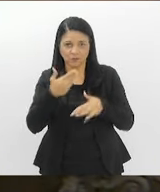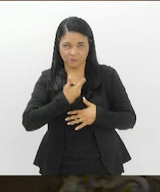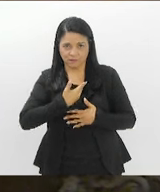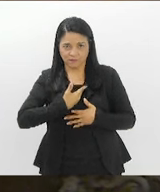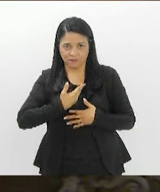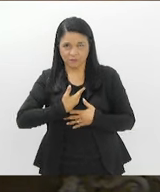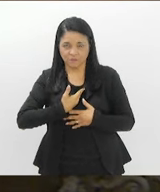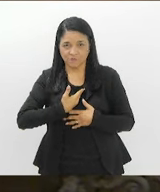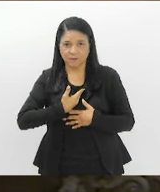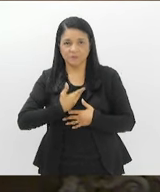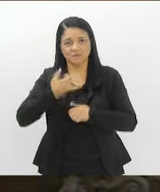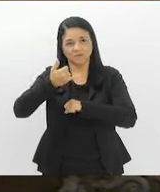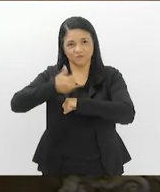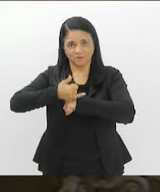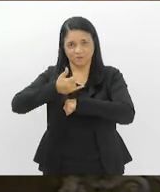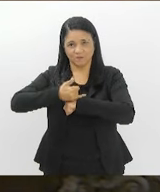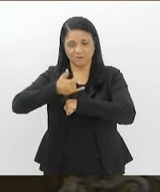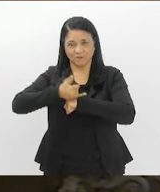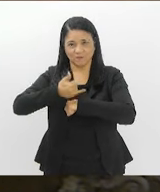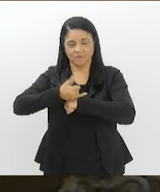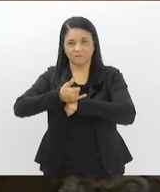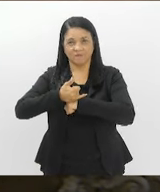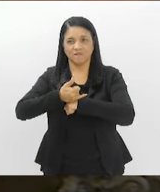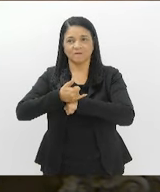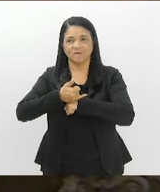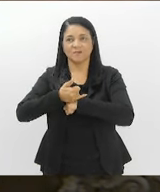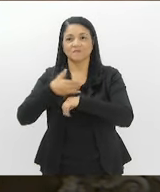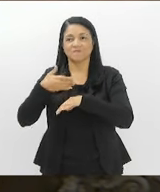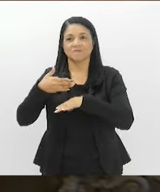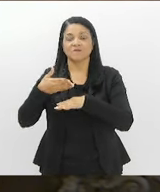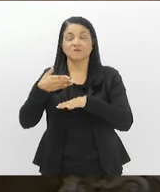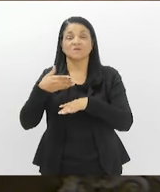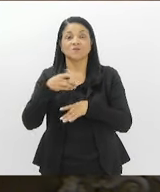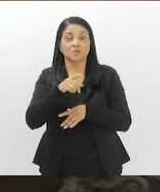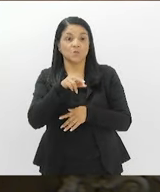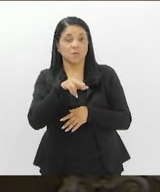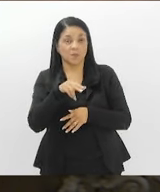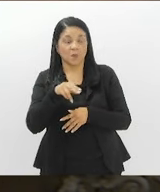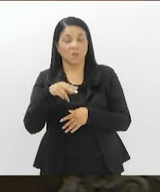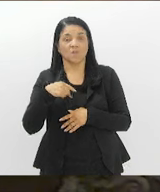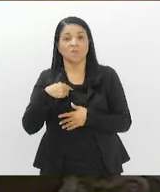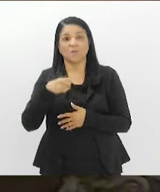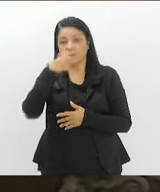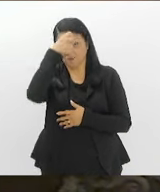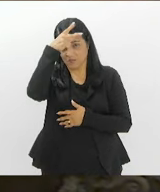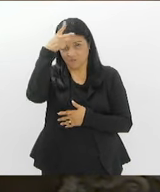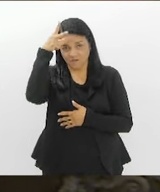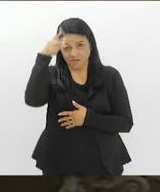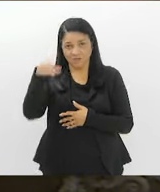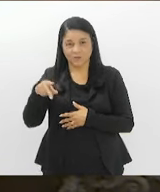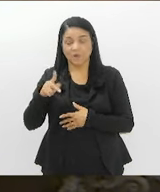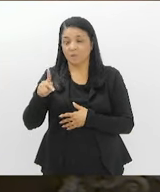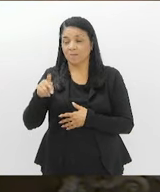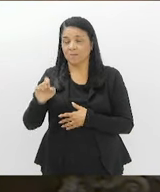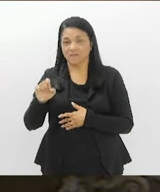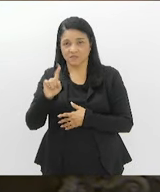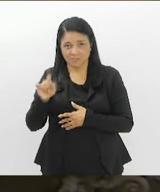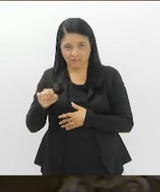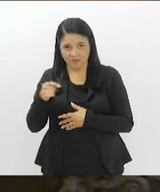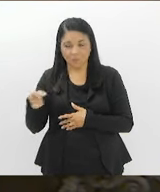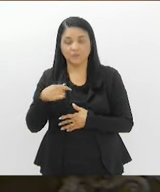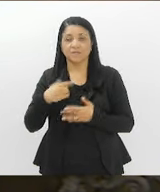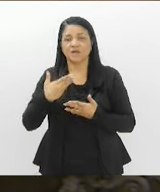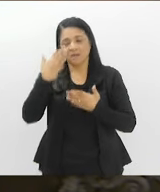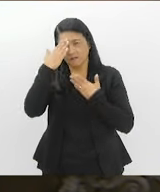de Volta Redonda que vieram. E o seu irmão, o prefeito Neto, viria com pesão. Agradeço a Maria Lúcia a